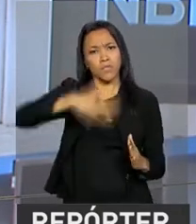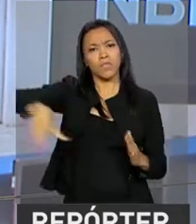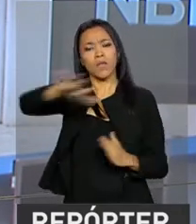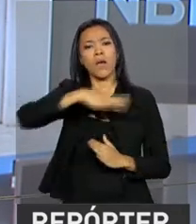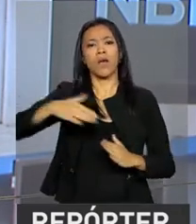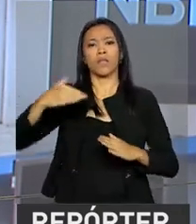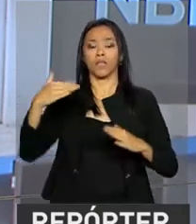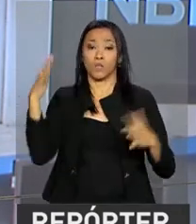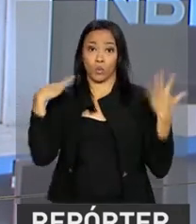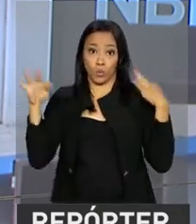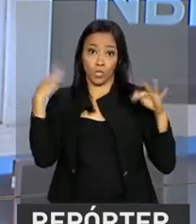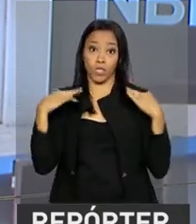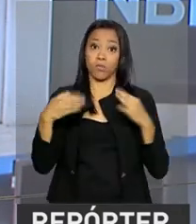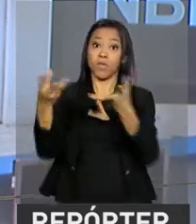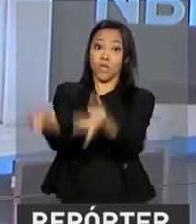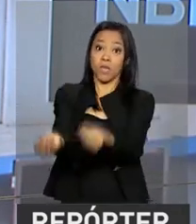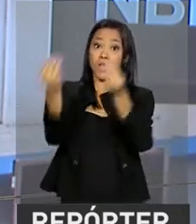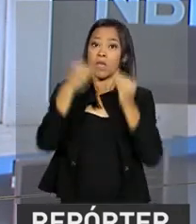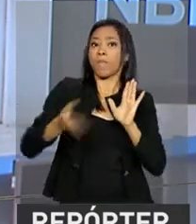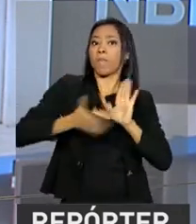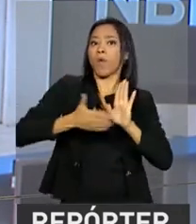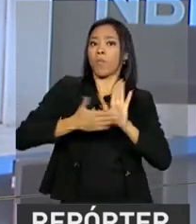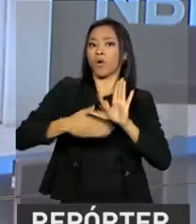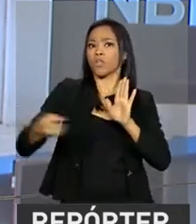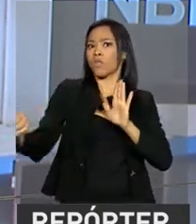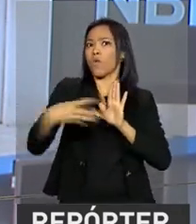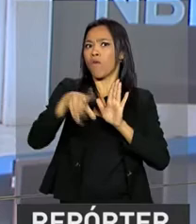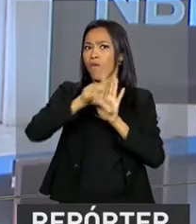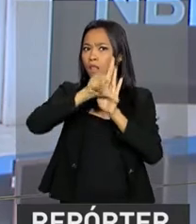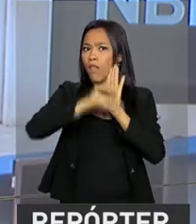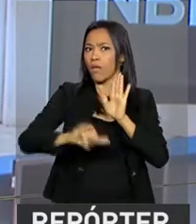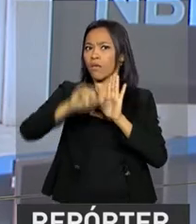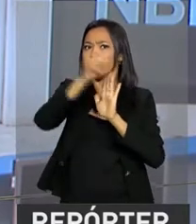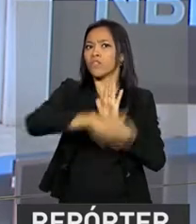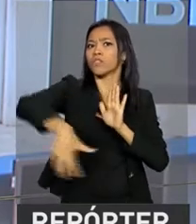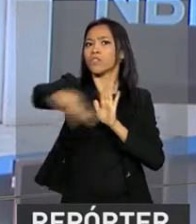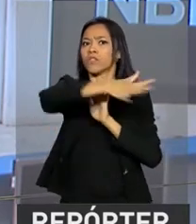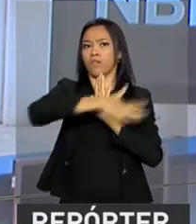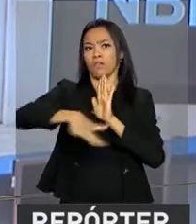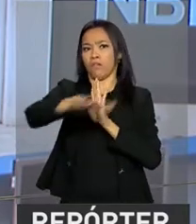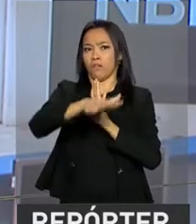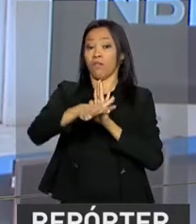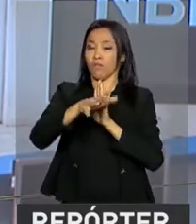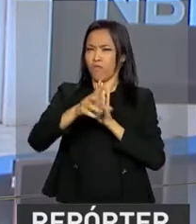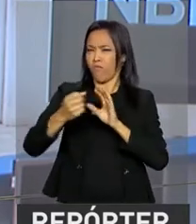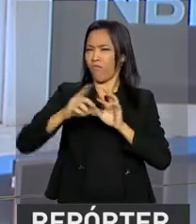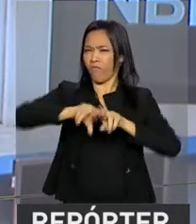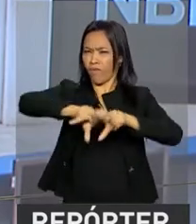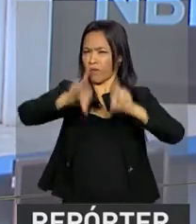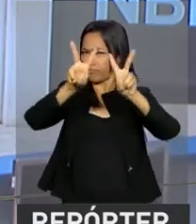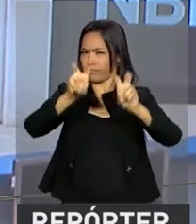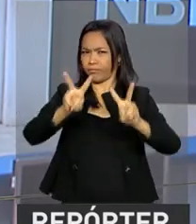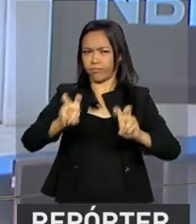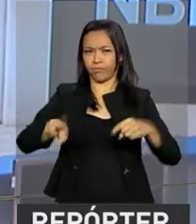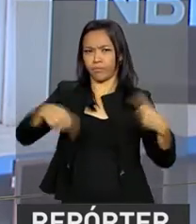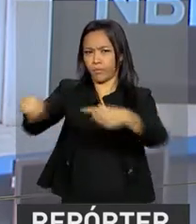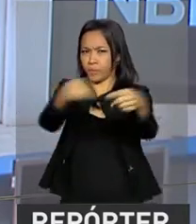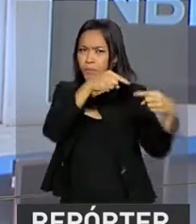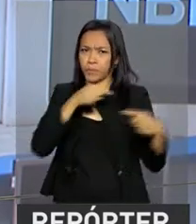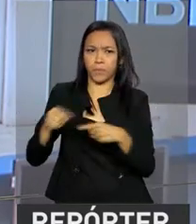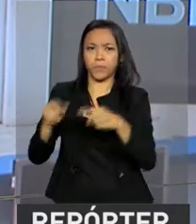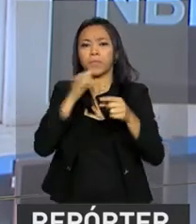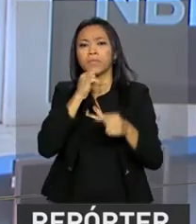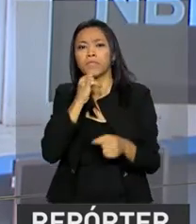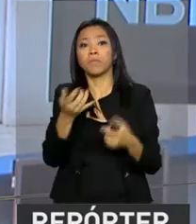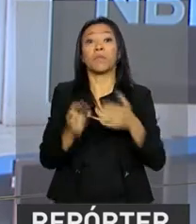encaminhem propostas para a nova Lei Geral do Turismo. Várias questões estão sendo discutidas, como a regulamentação